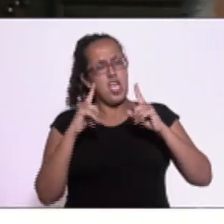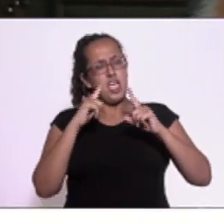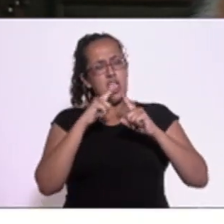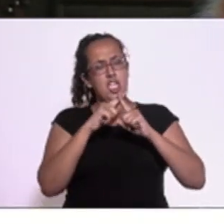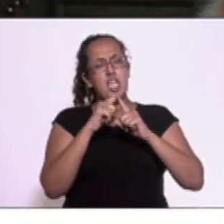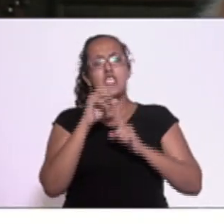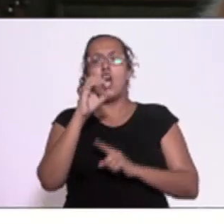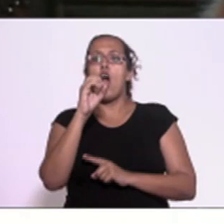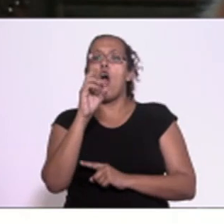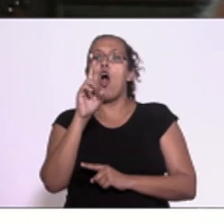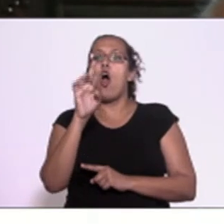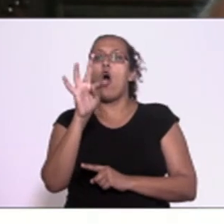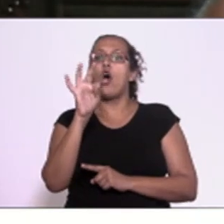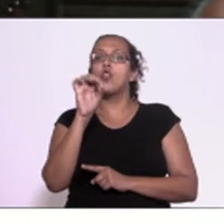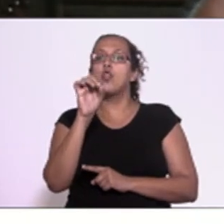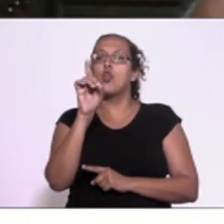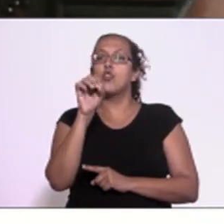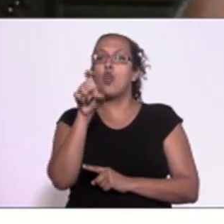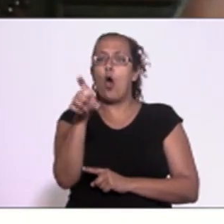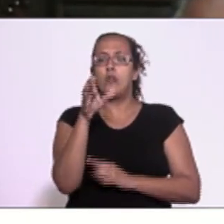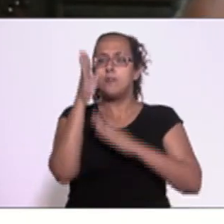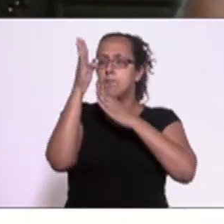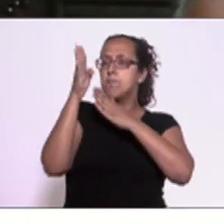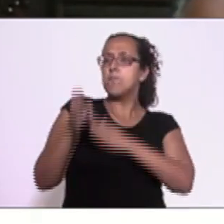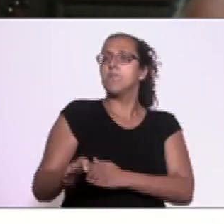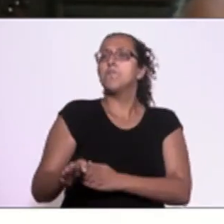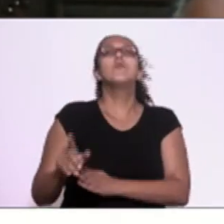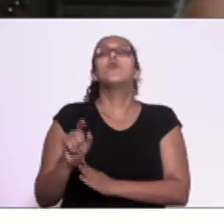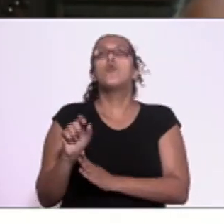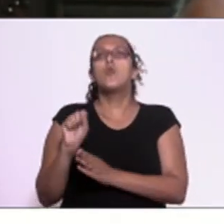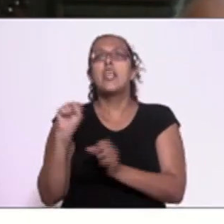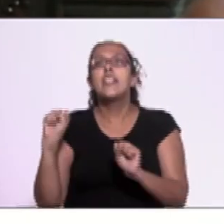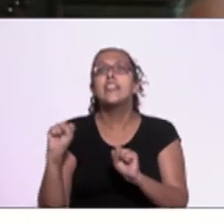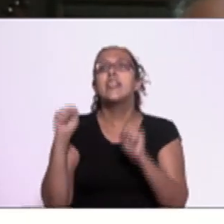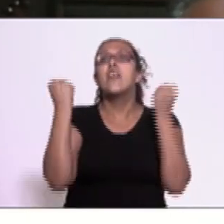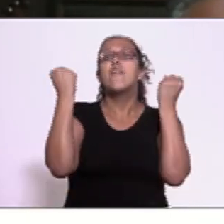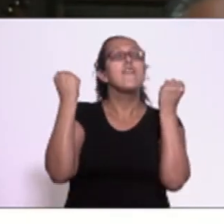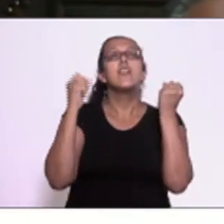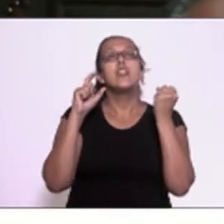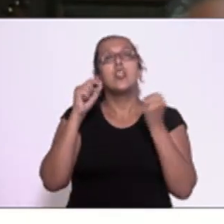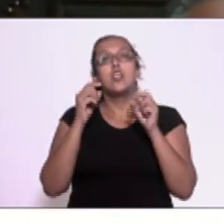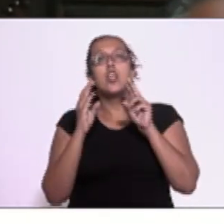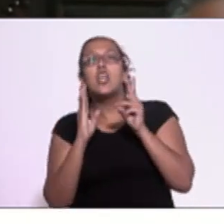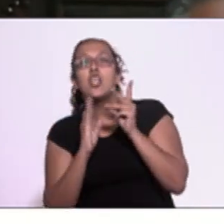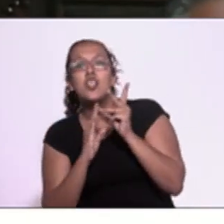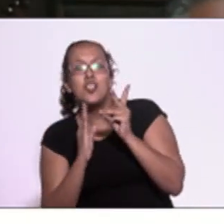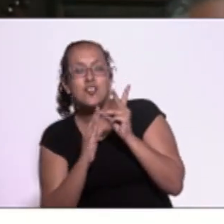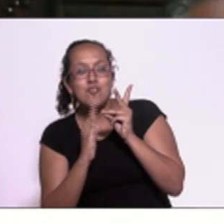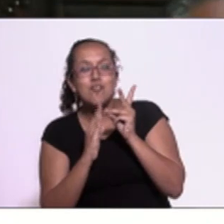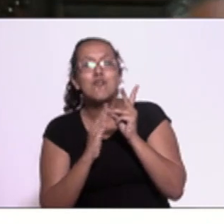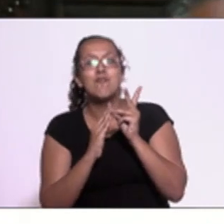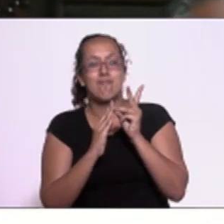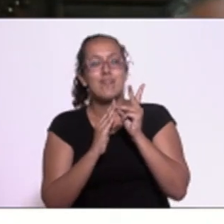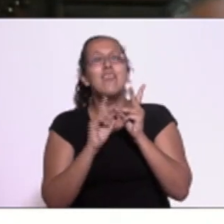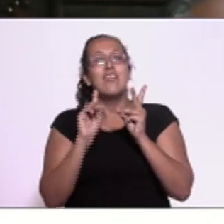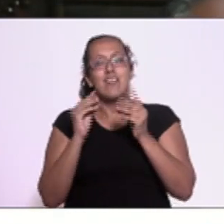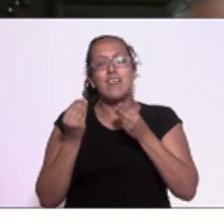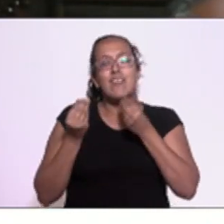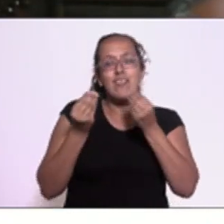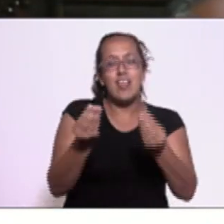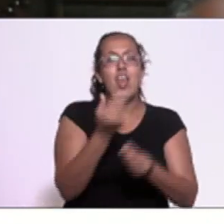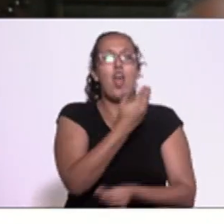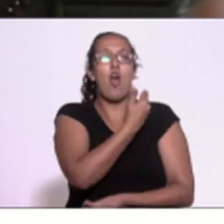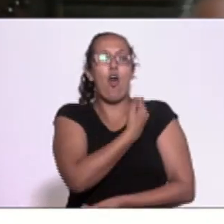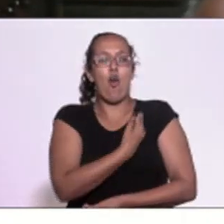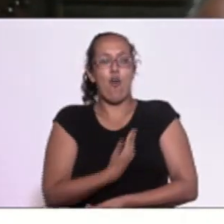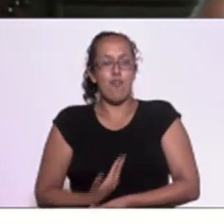firmes defensores dos indígenas e incentivaram a criação do Serviço de Proteção ao Índio, que foi entregue pelo